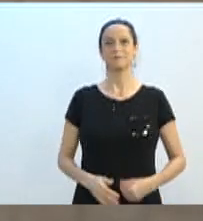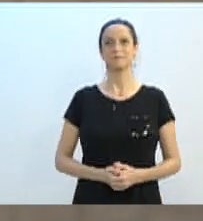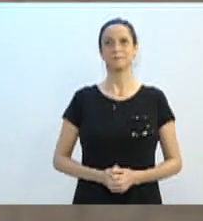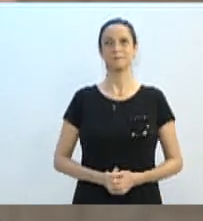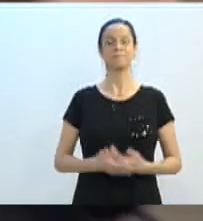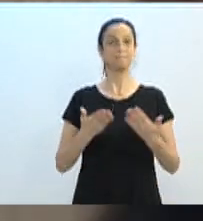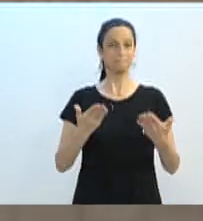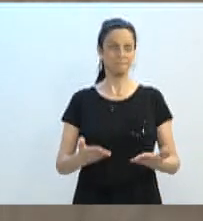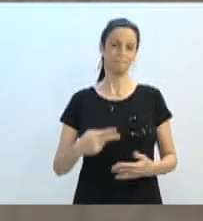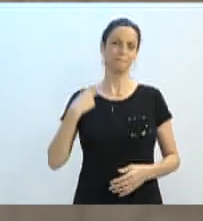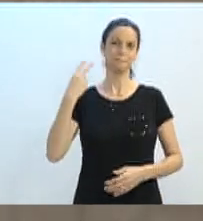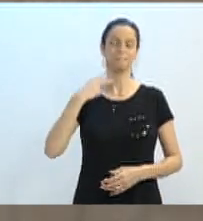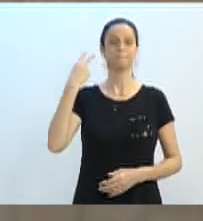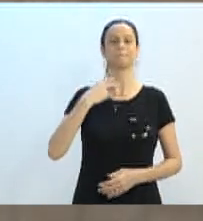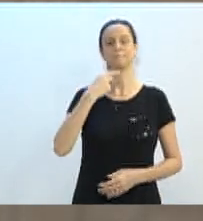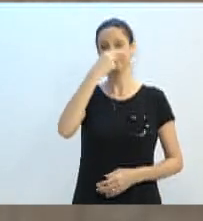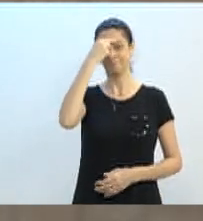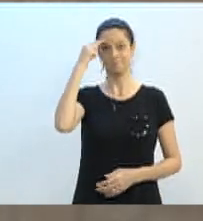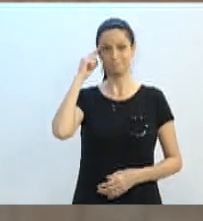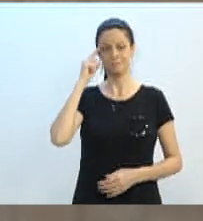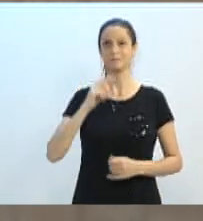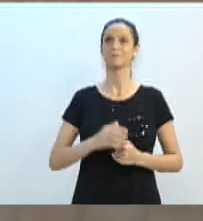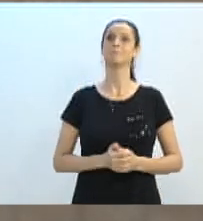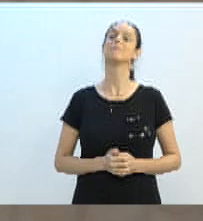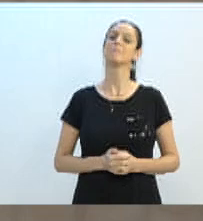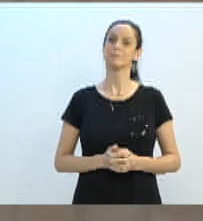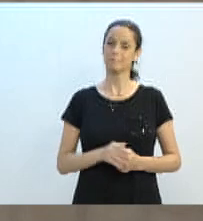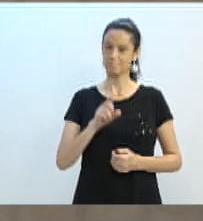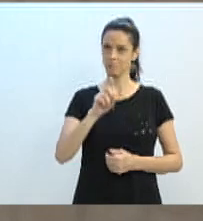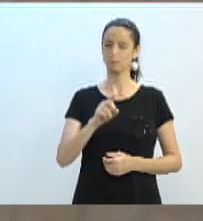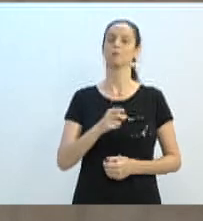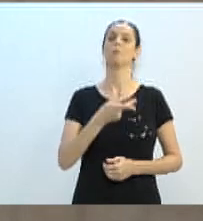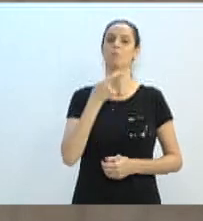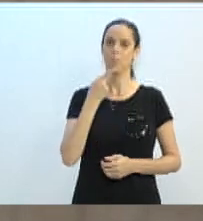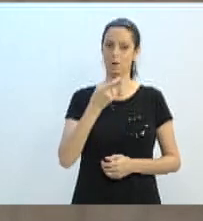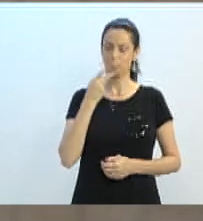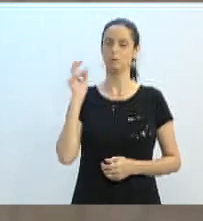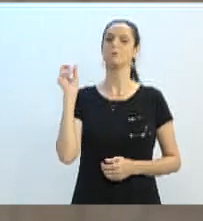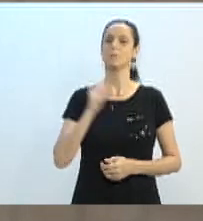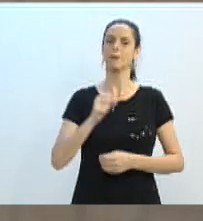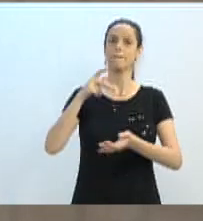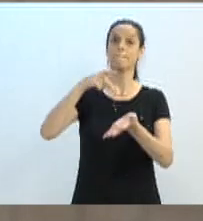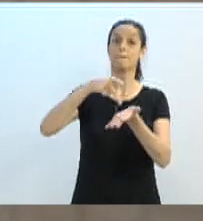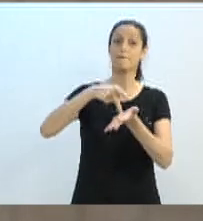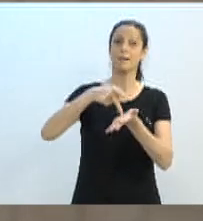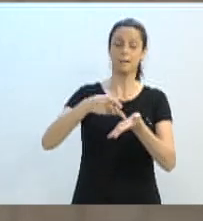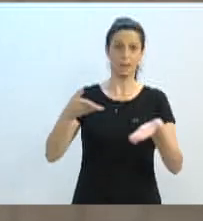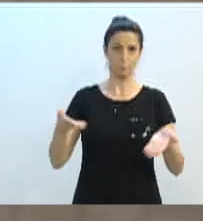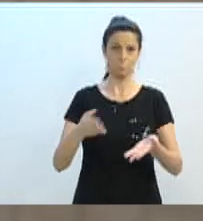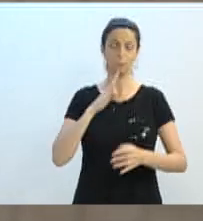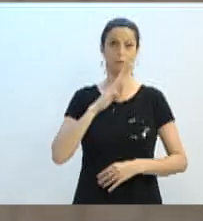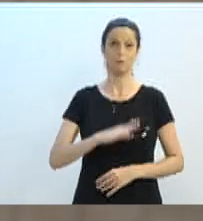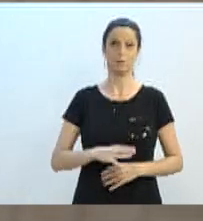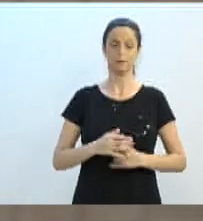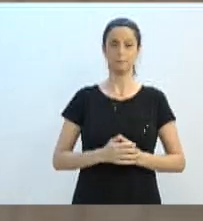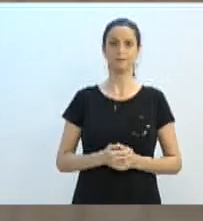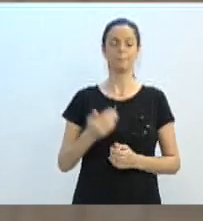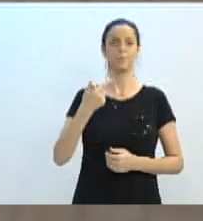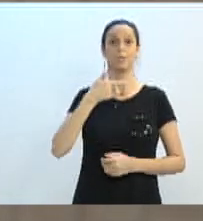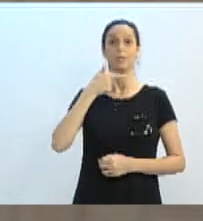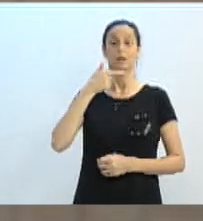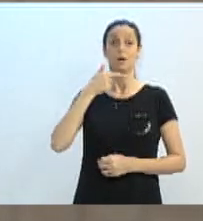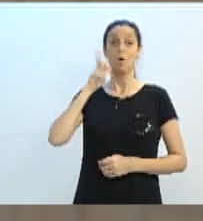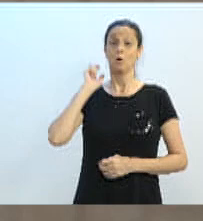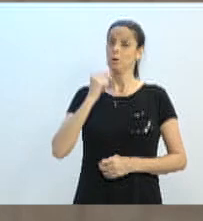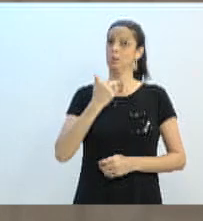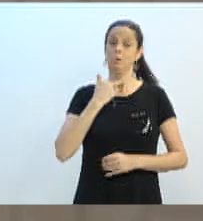Vereador Marcos da Rosa, Vossa Excelência falou muitas verdades no seu pronunciamento nessa tarde. Eu, infelizmente, não consegui ficar até o final,